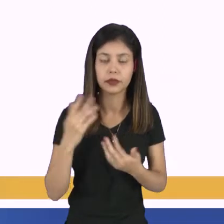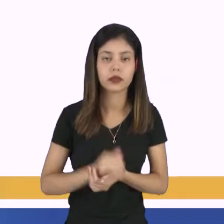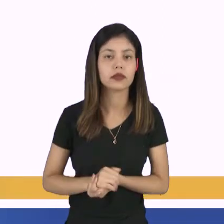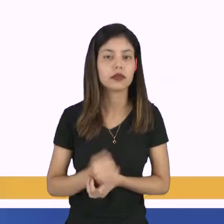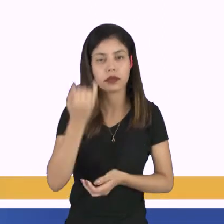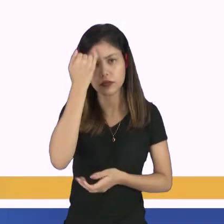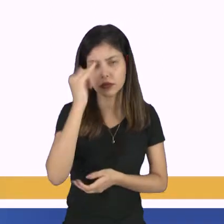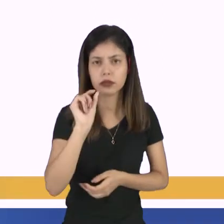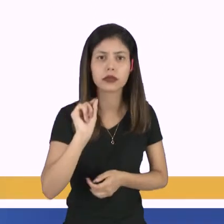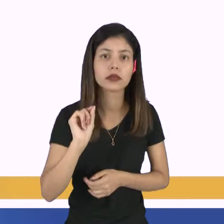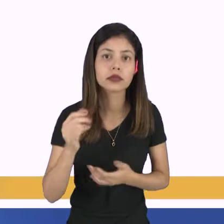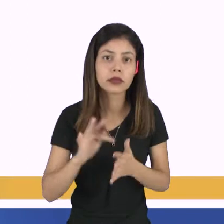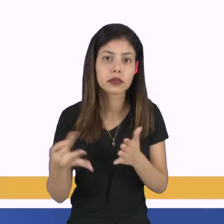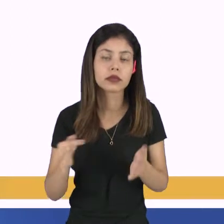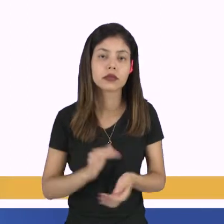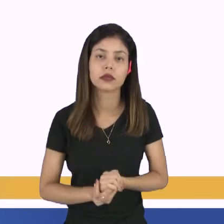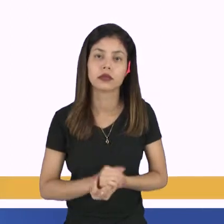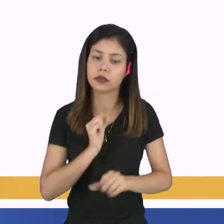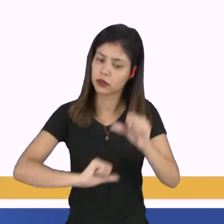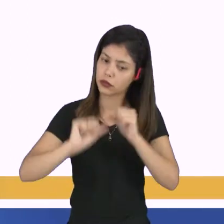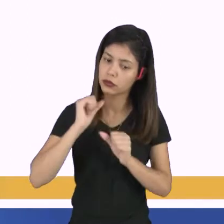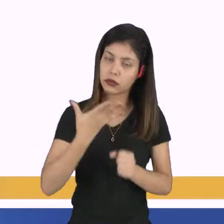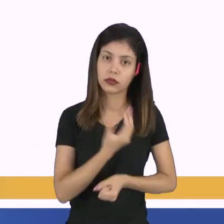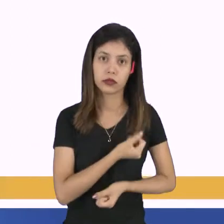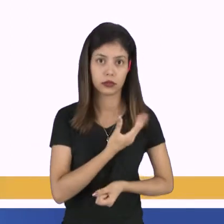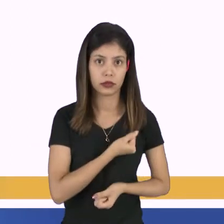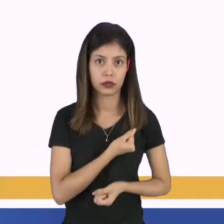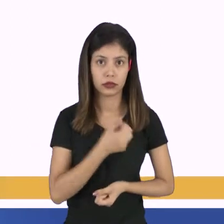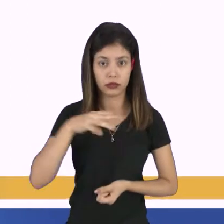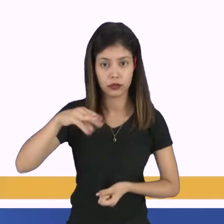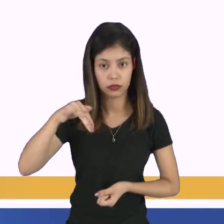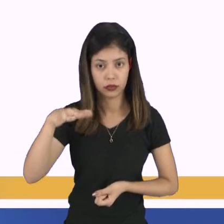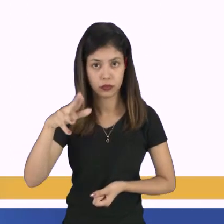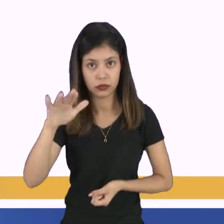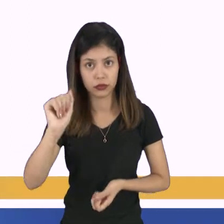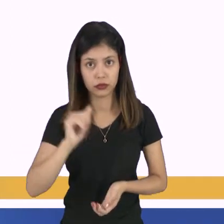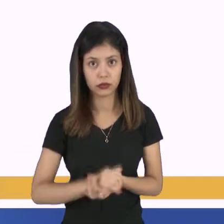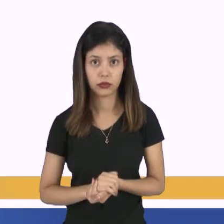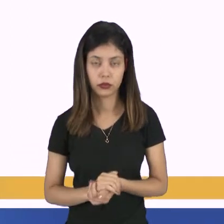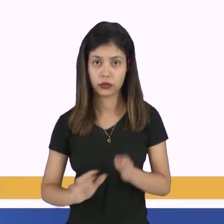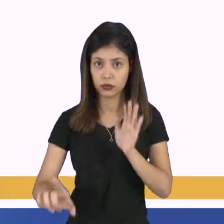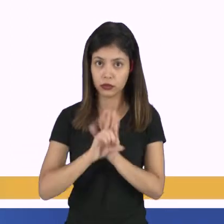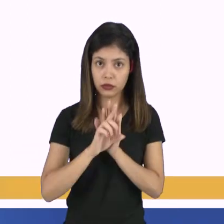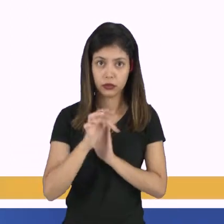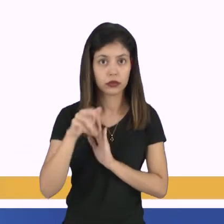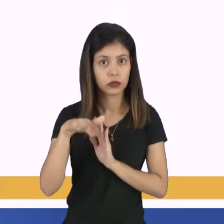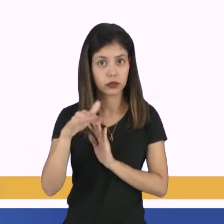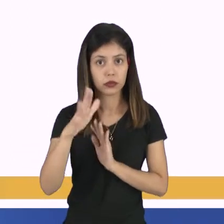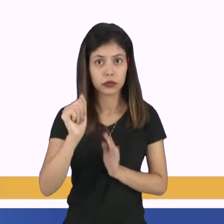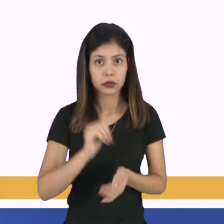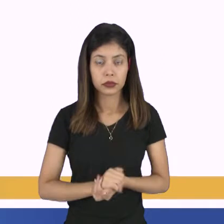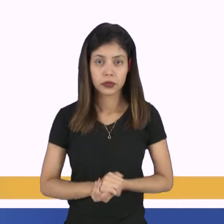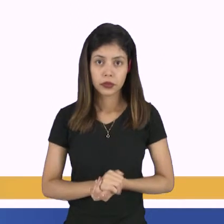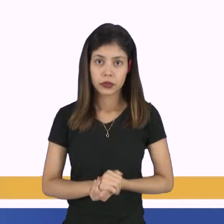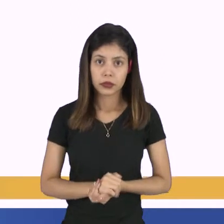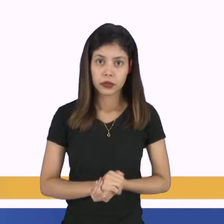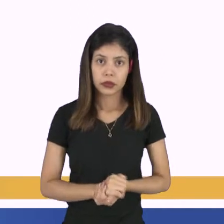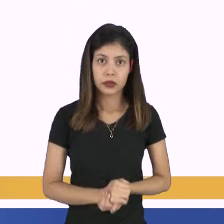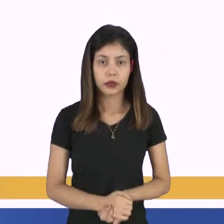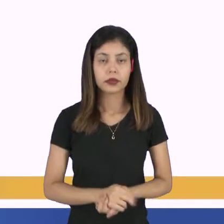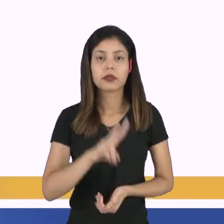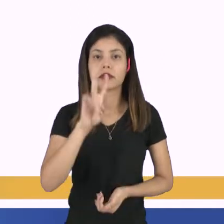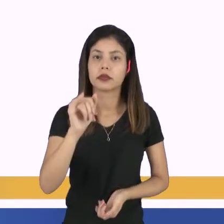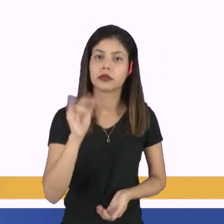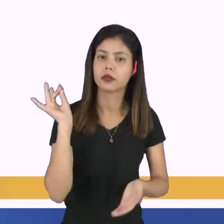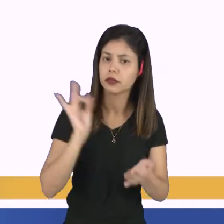de função, gente, é uma ideia de uma transformação de um número por meio de uma máquina, né, da lei de formação dela, certo? E ela vai,